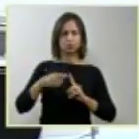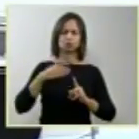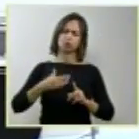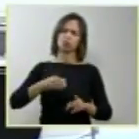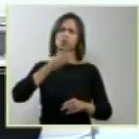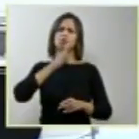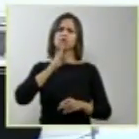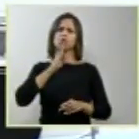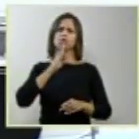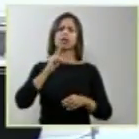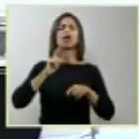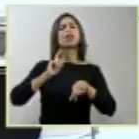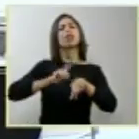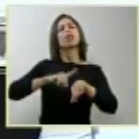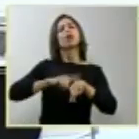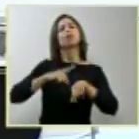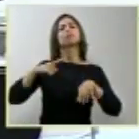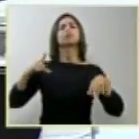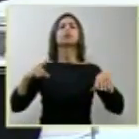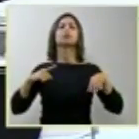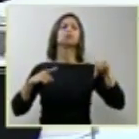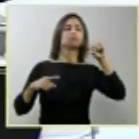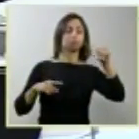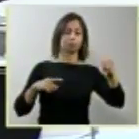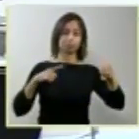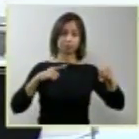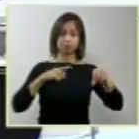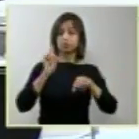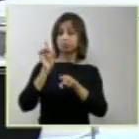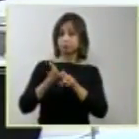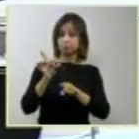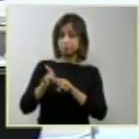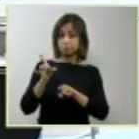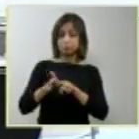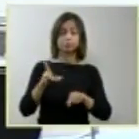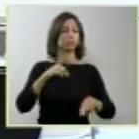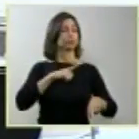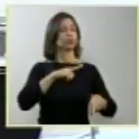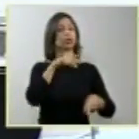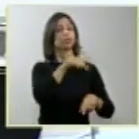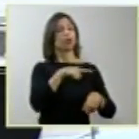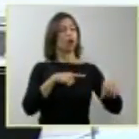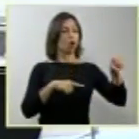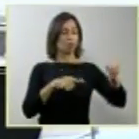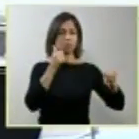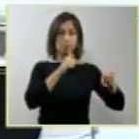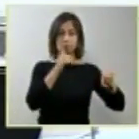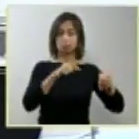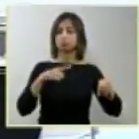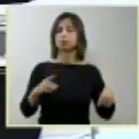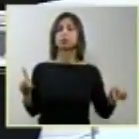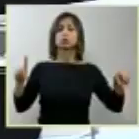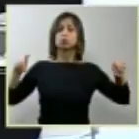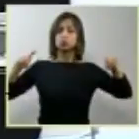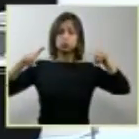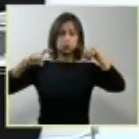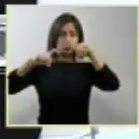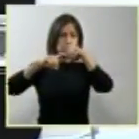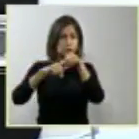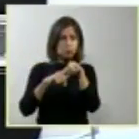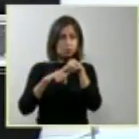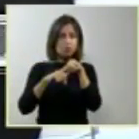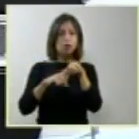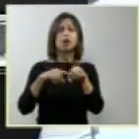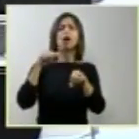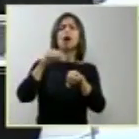momento da fusão do espermatozoide ao óvulo, aquele momento mágico, onde a mulher tem mais ou menos